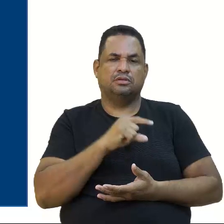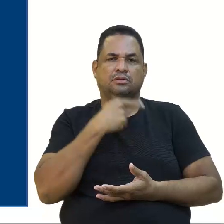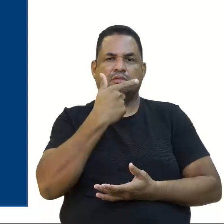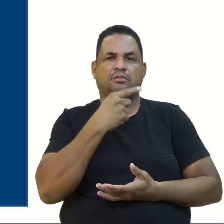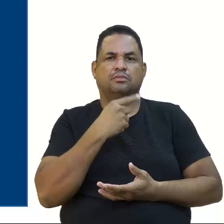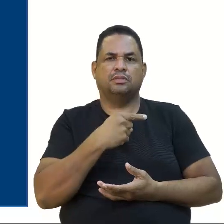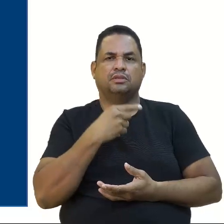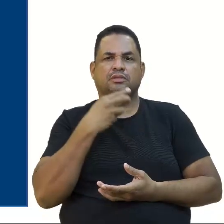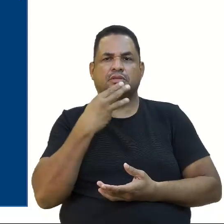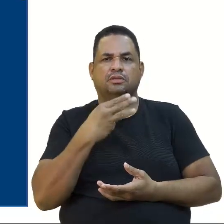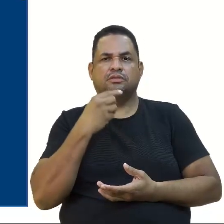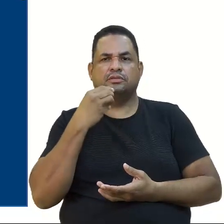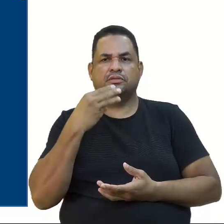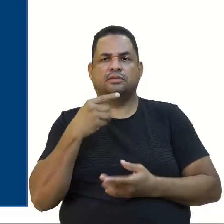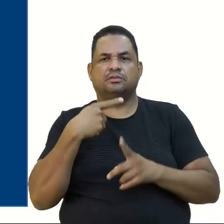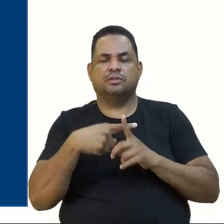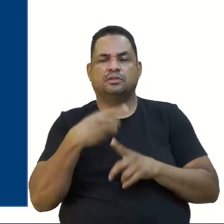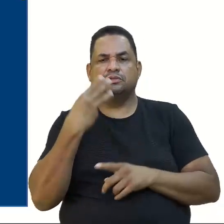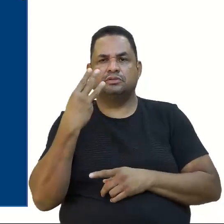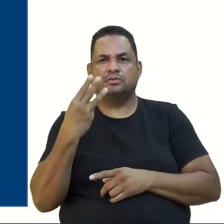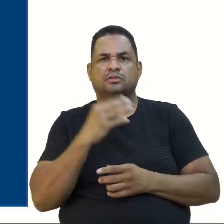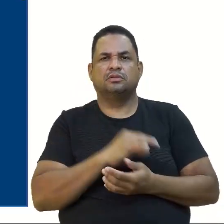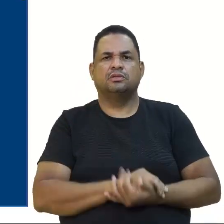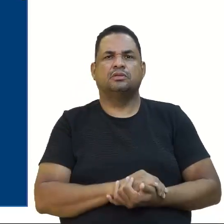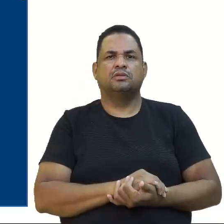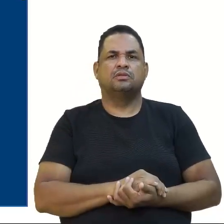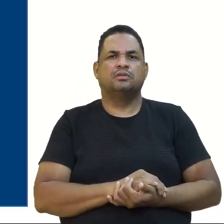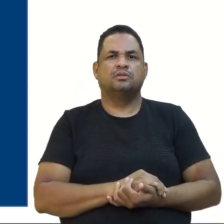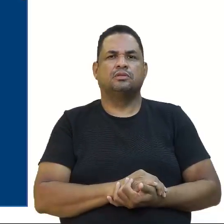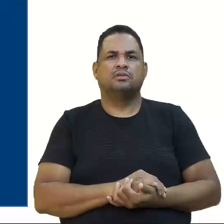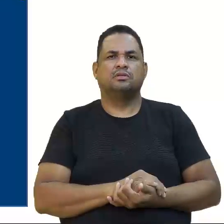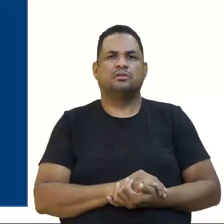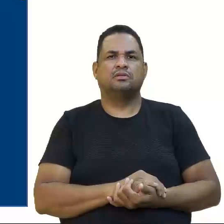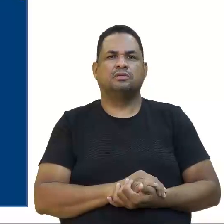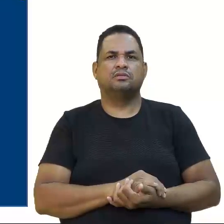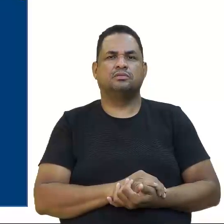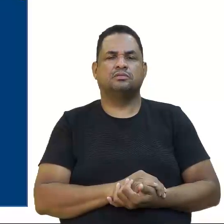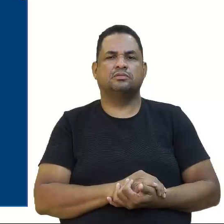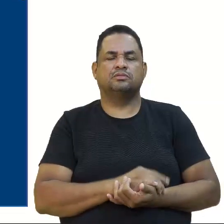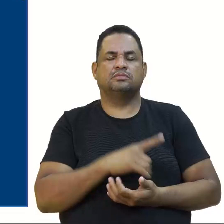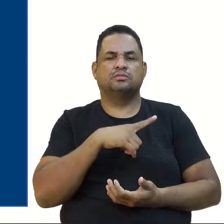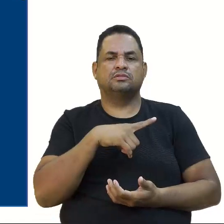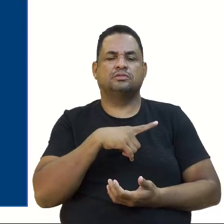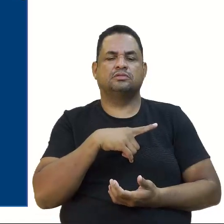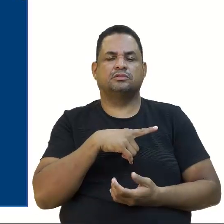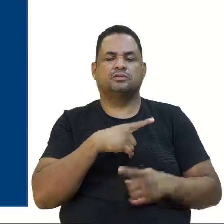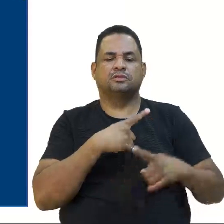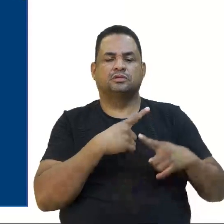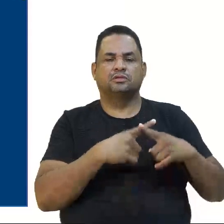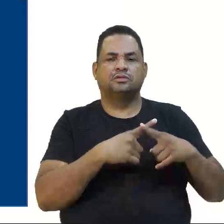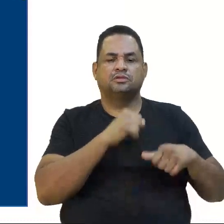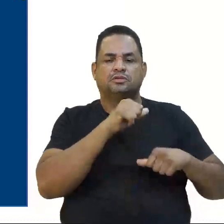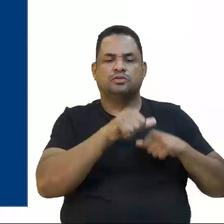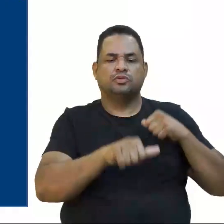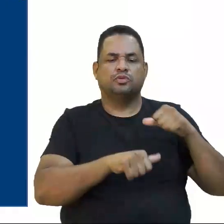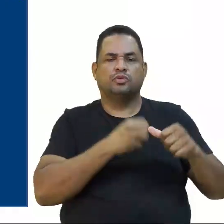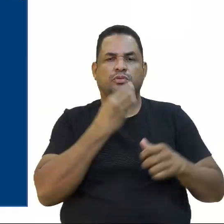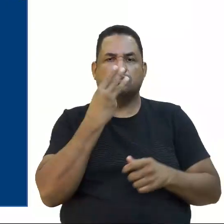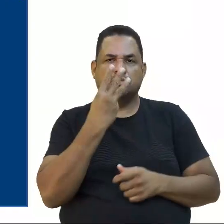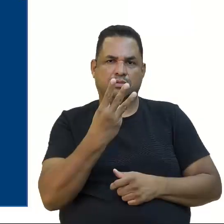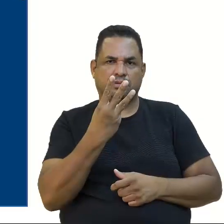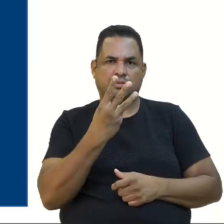3 vezes 3 mais 2. Então, onde tinha x, a gente colocou 3. 3,